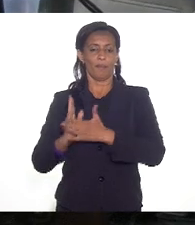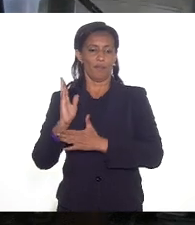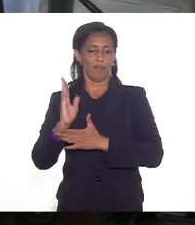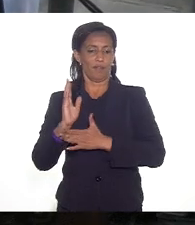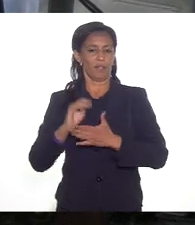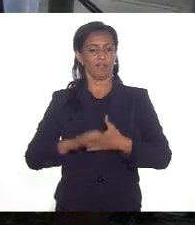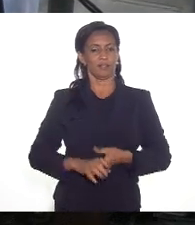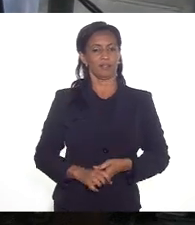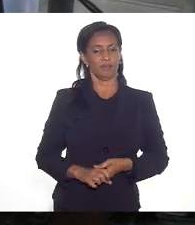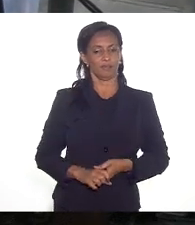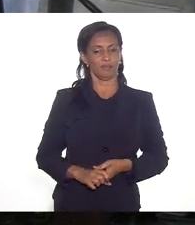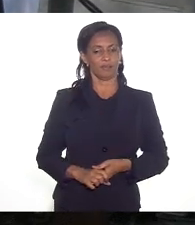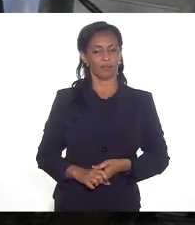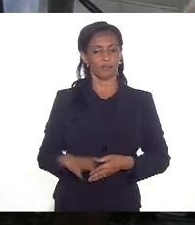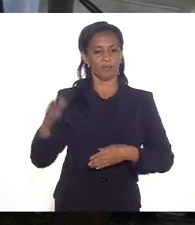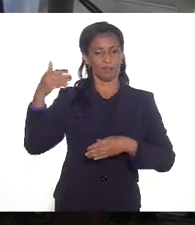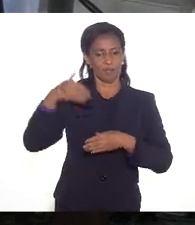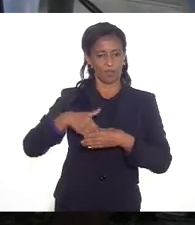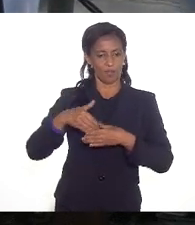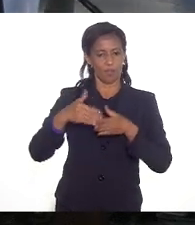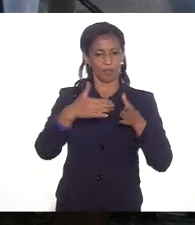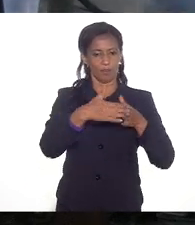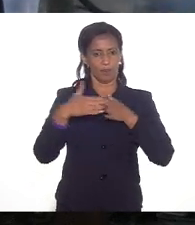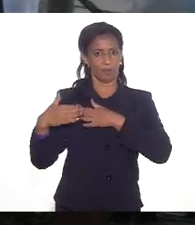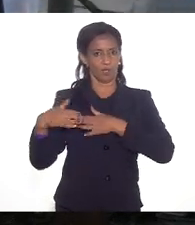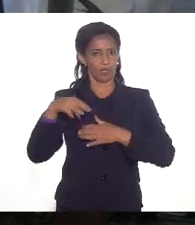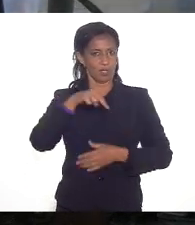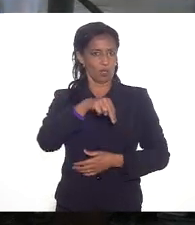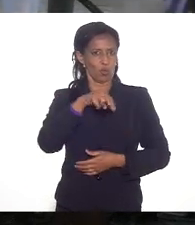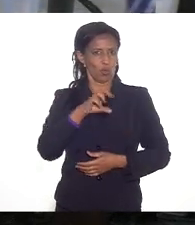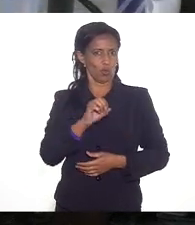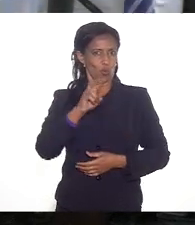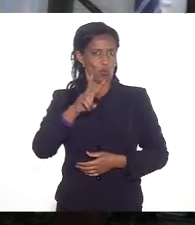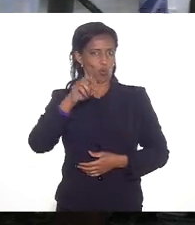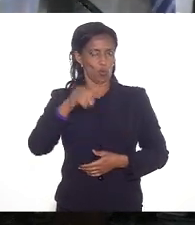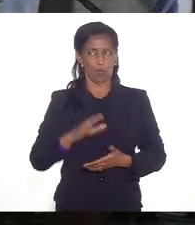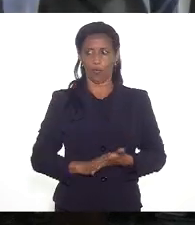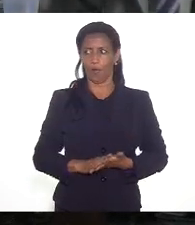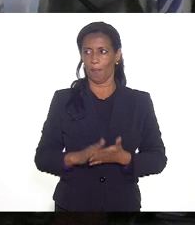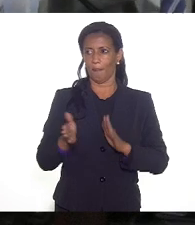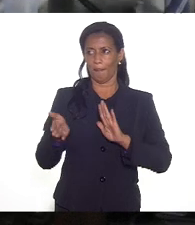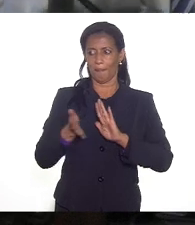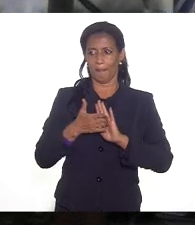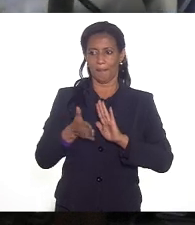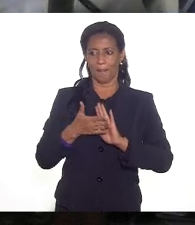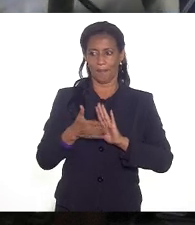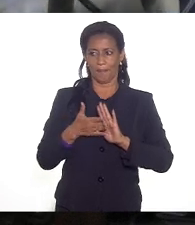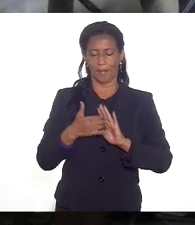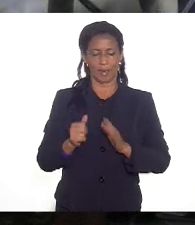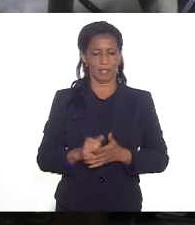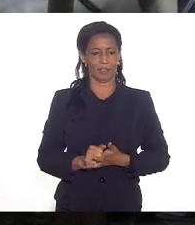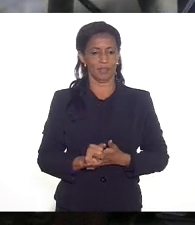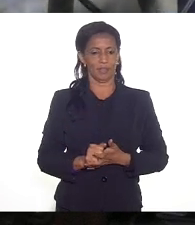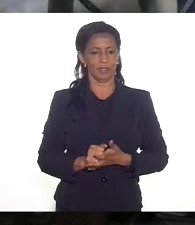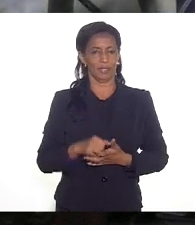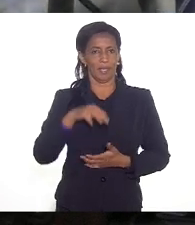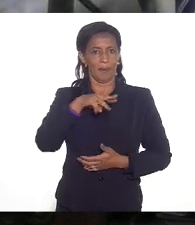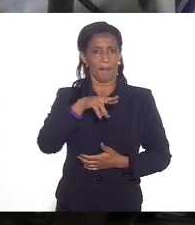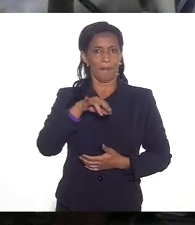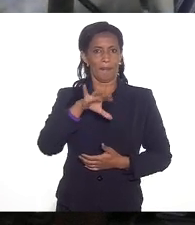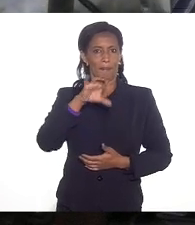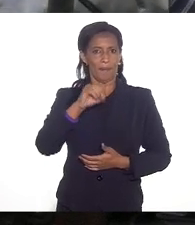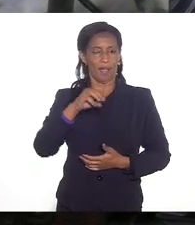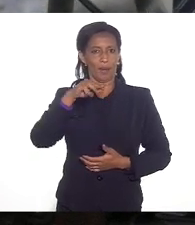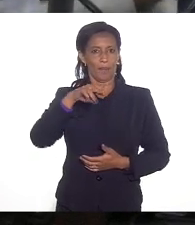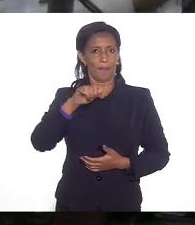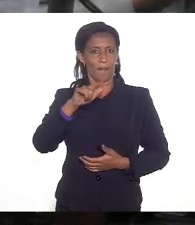vai à promulgação um voto pela abstenção do novo pode a solução 591 de 1221 de autoria Deputado Marcus